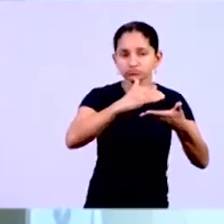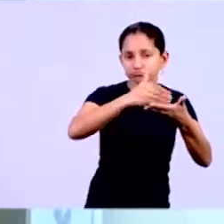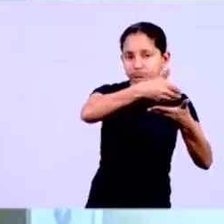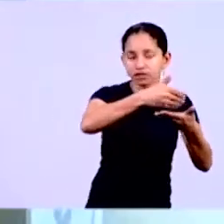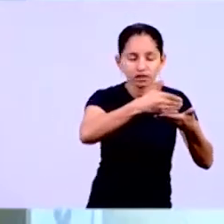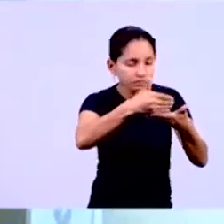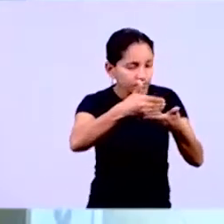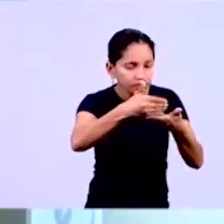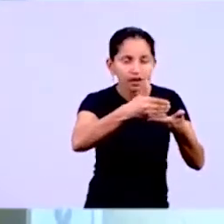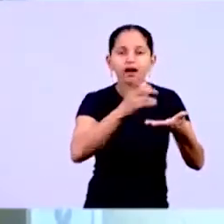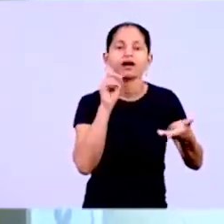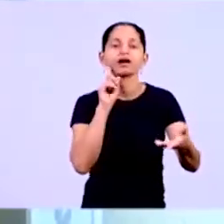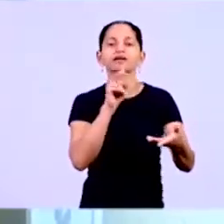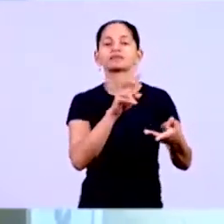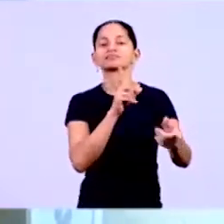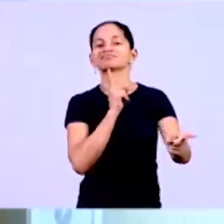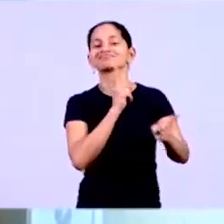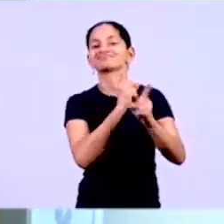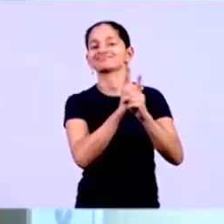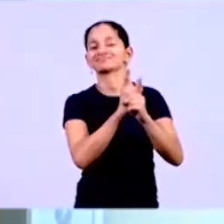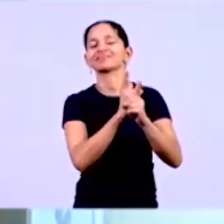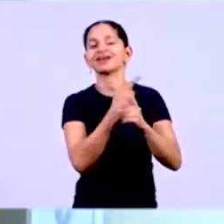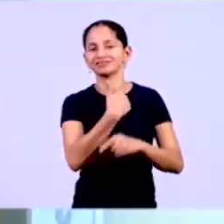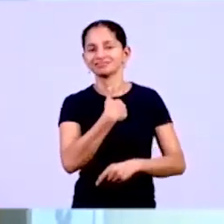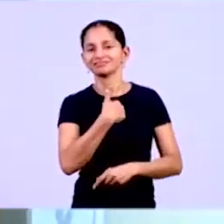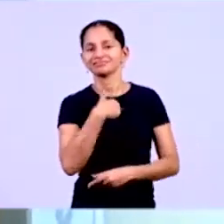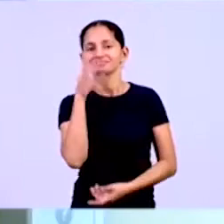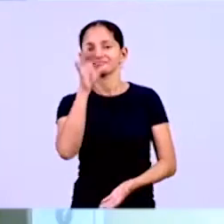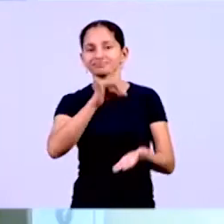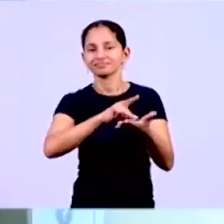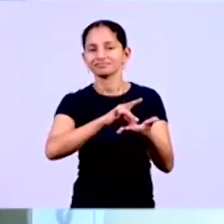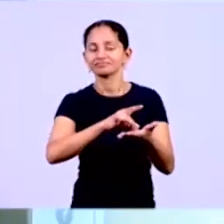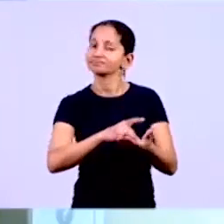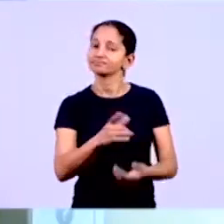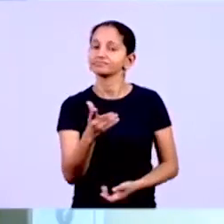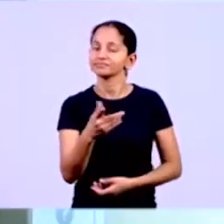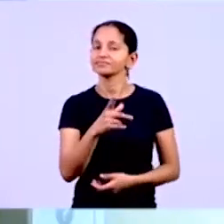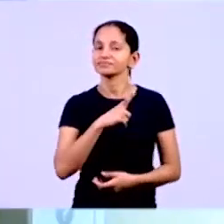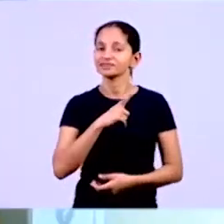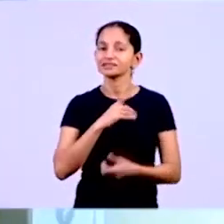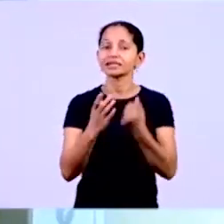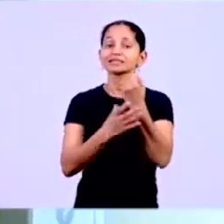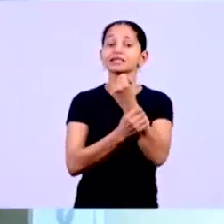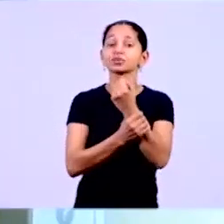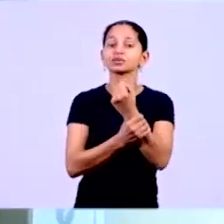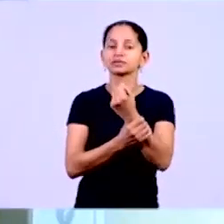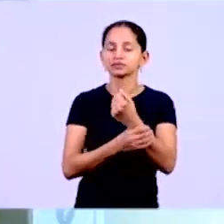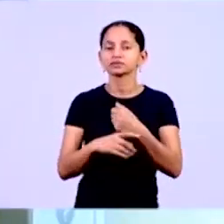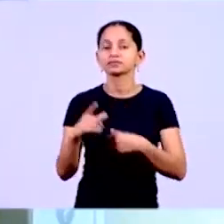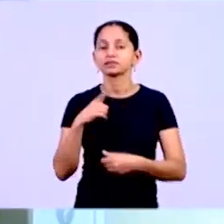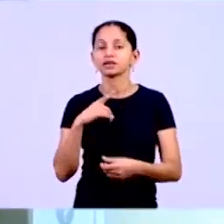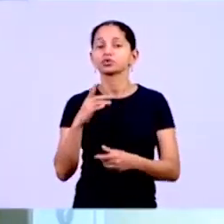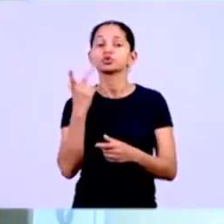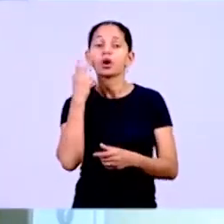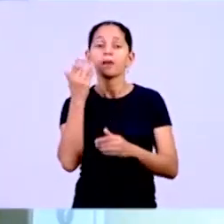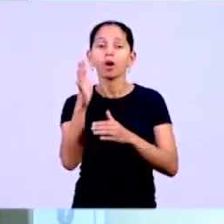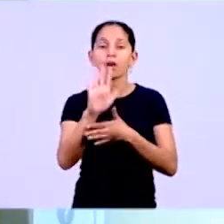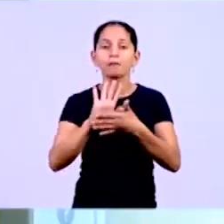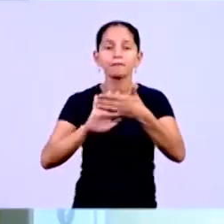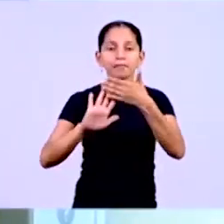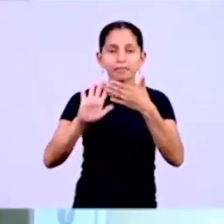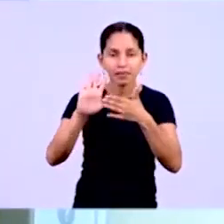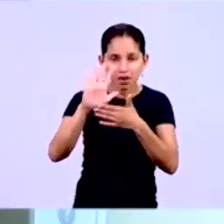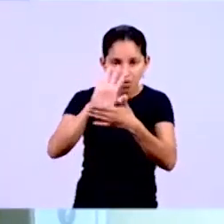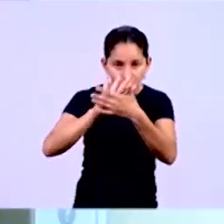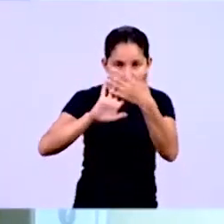destrava tudo. Então, reconhecimento facial. Então, tem vários tipos de leitores biométricos. Os mais simples são o de mão, a digital,